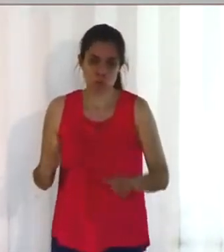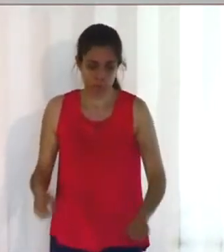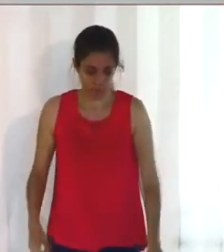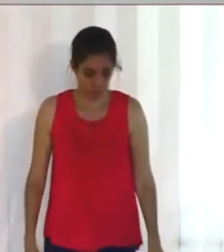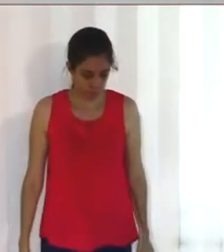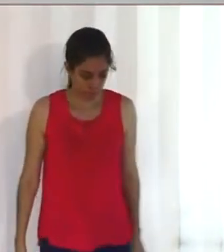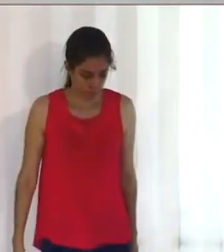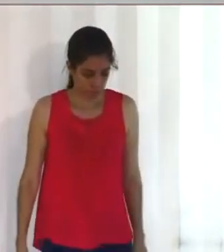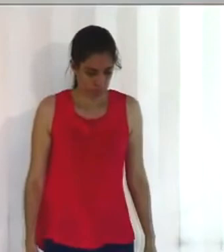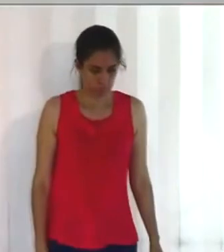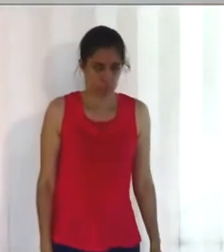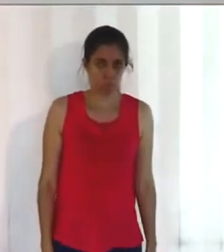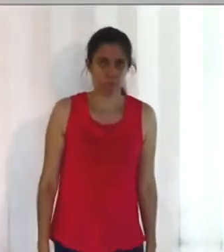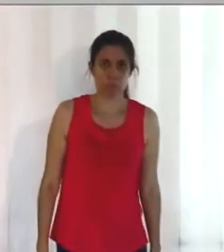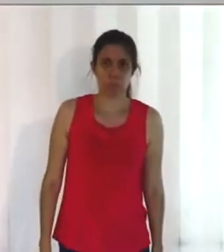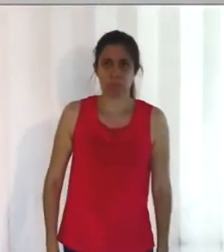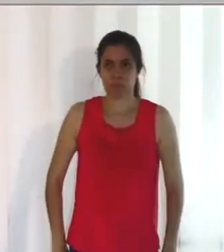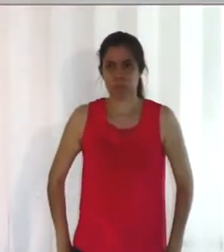cidades.